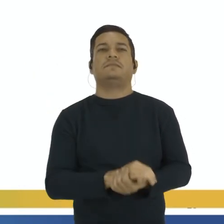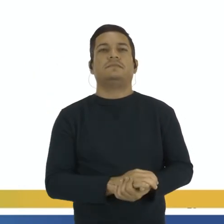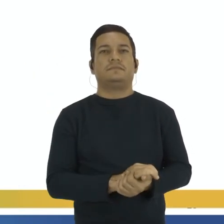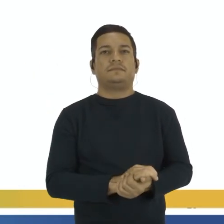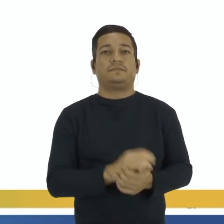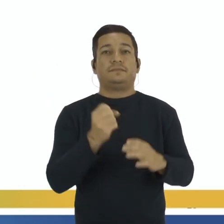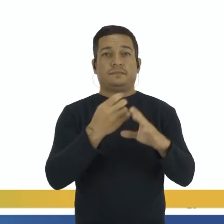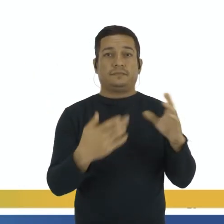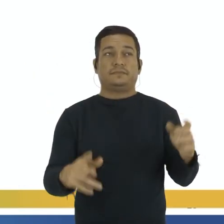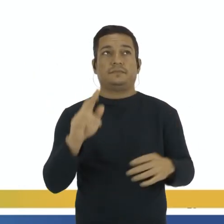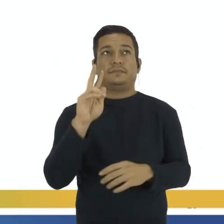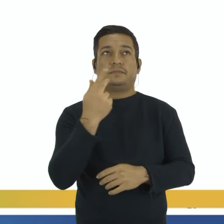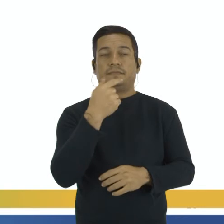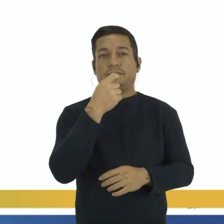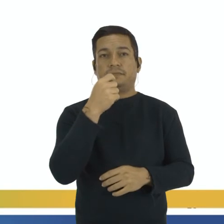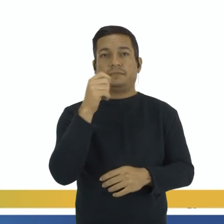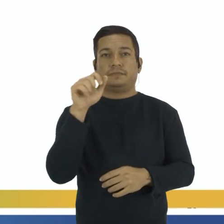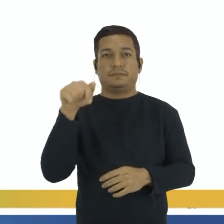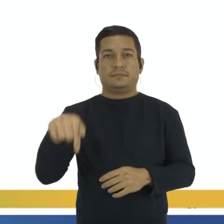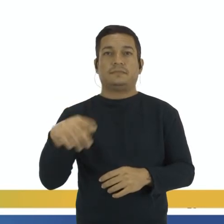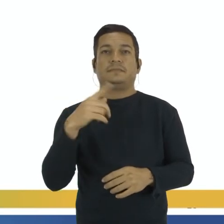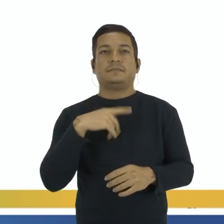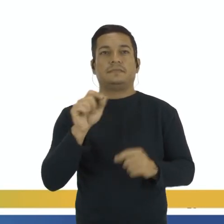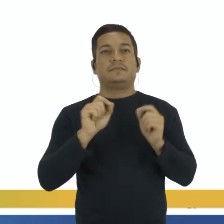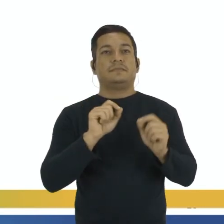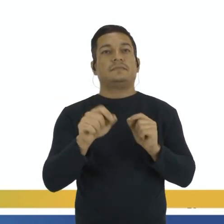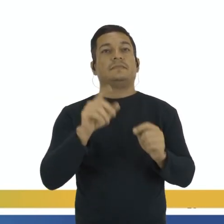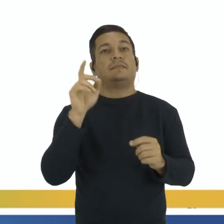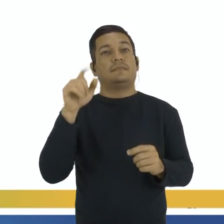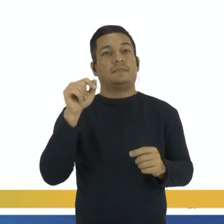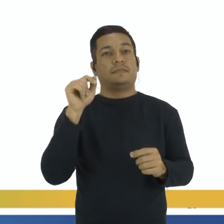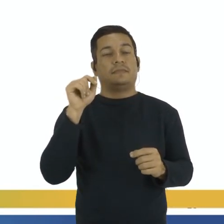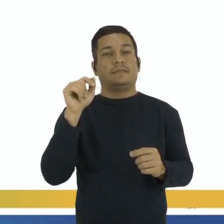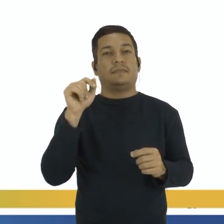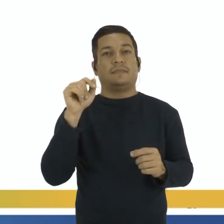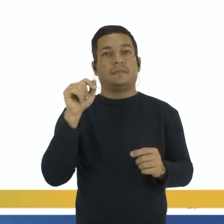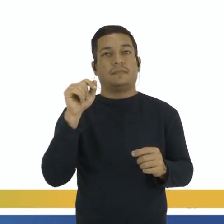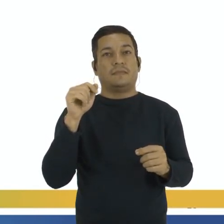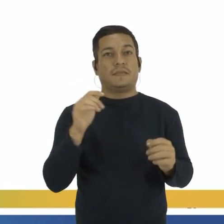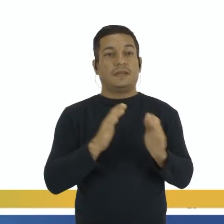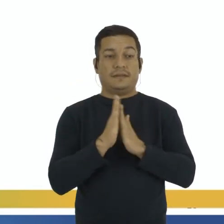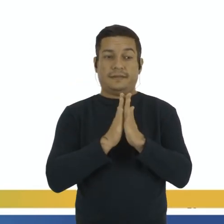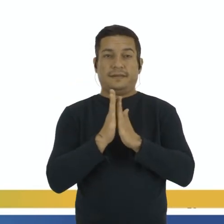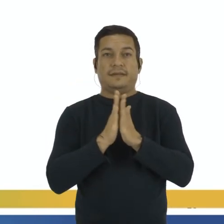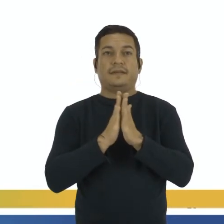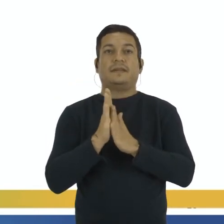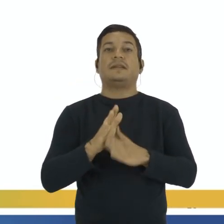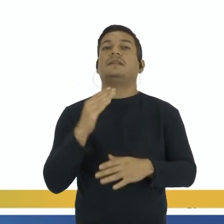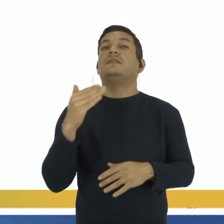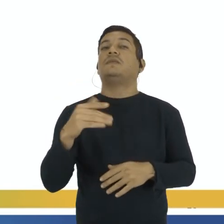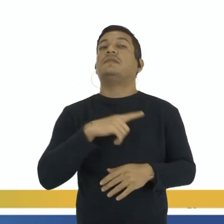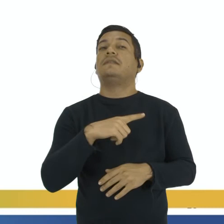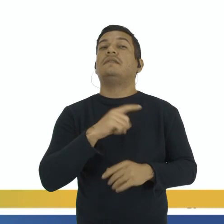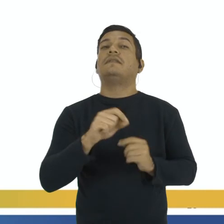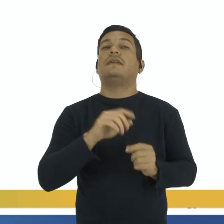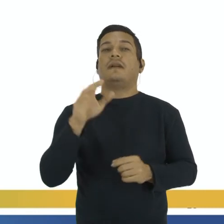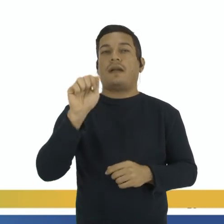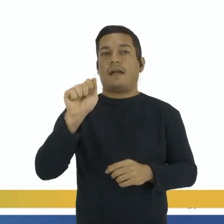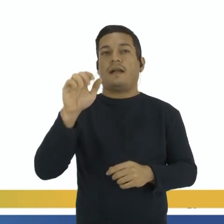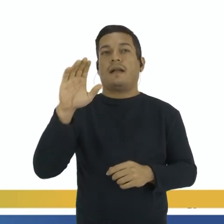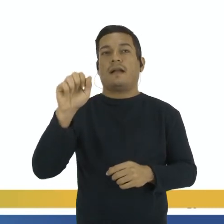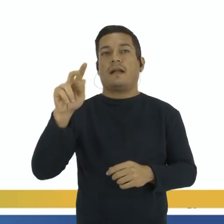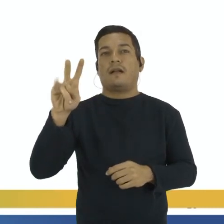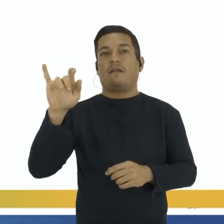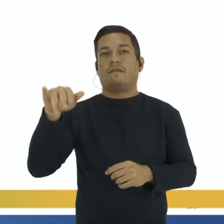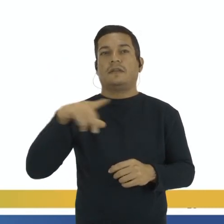Uma das características da QQ humorística é a quebra de expectativa. Na tirinha lida, há uma quebra de expectativa quando? Letra A.